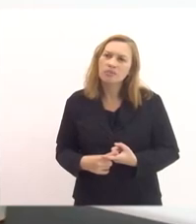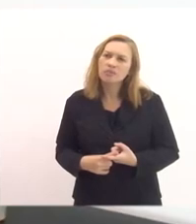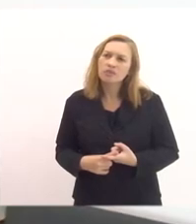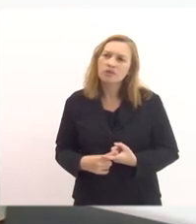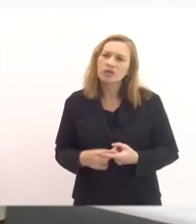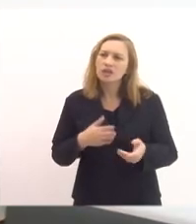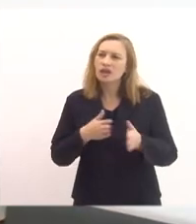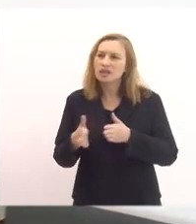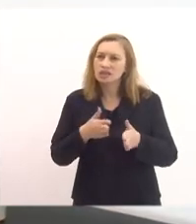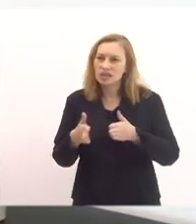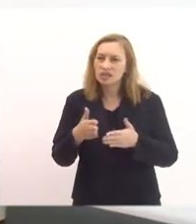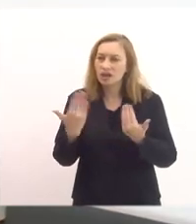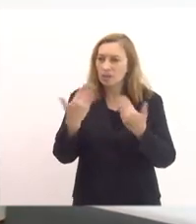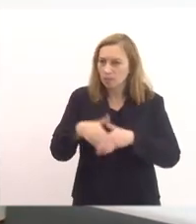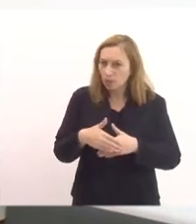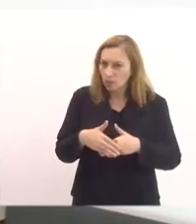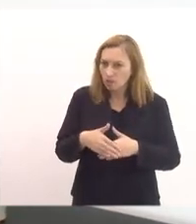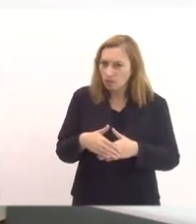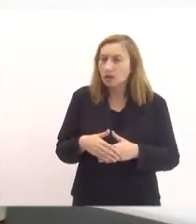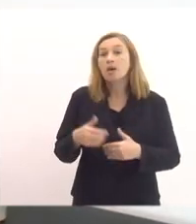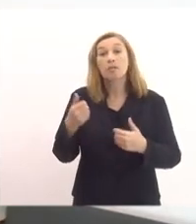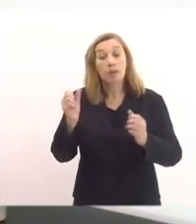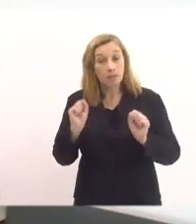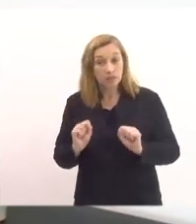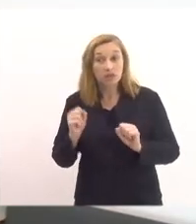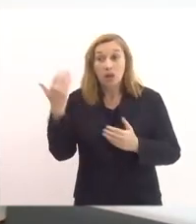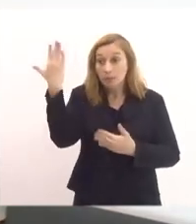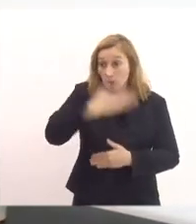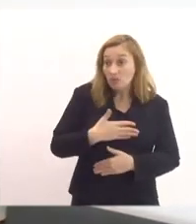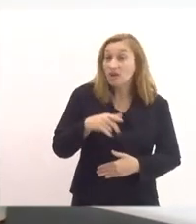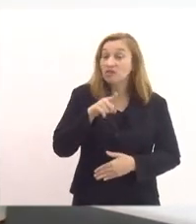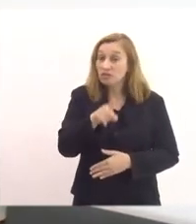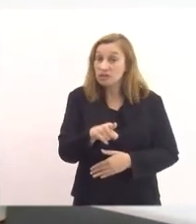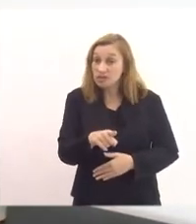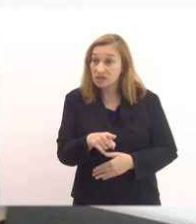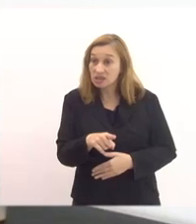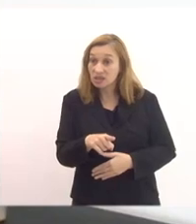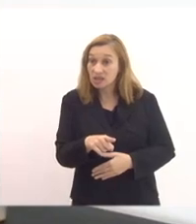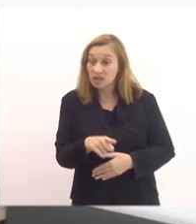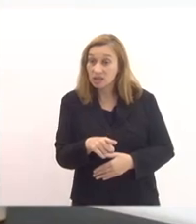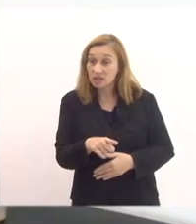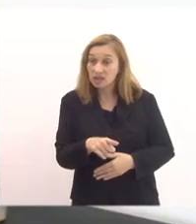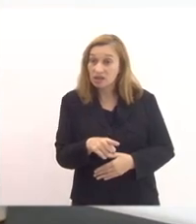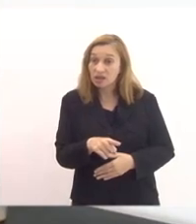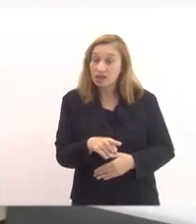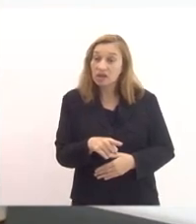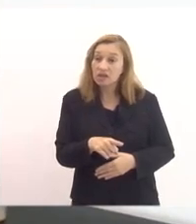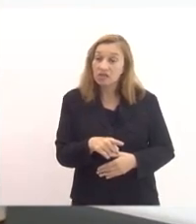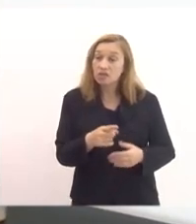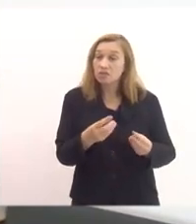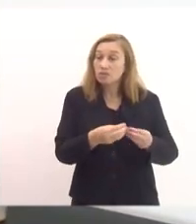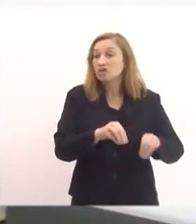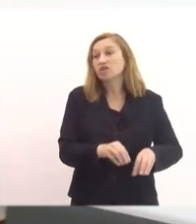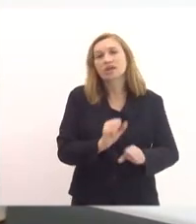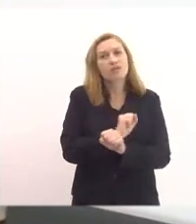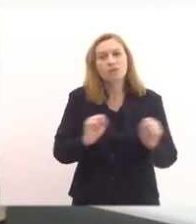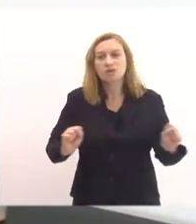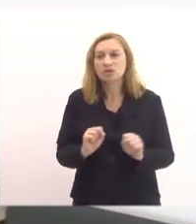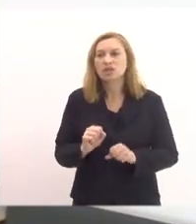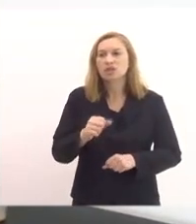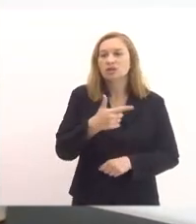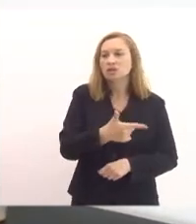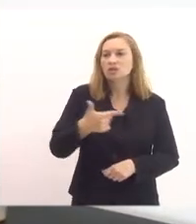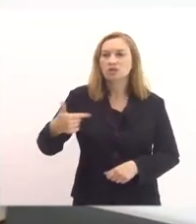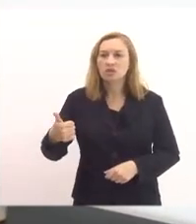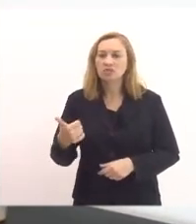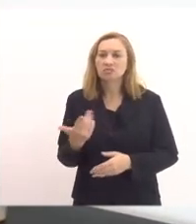acesso a provas documental para poder provar que você foi lesado era praticamente impossível. Em 2002, você não tinha nem acesso